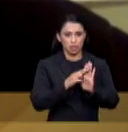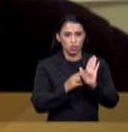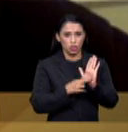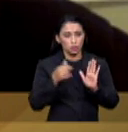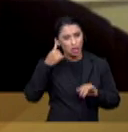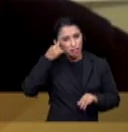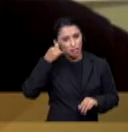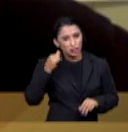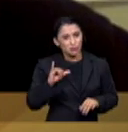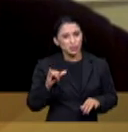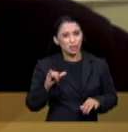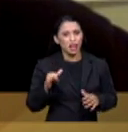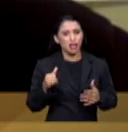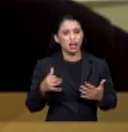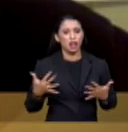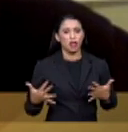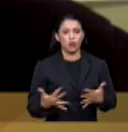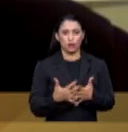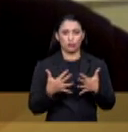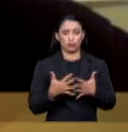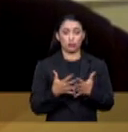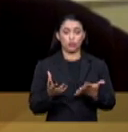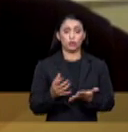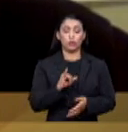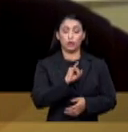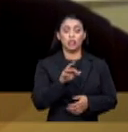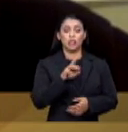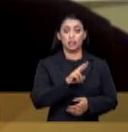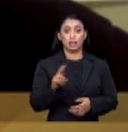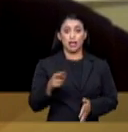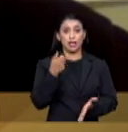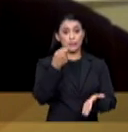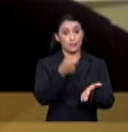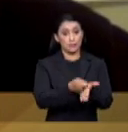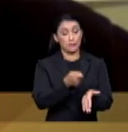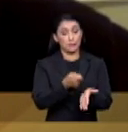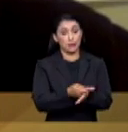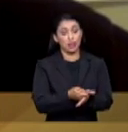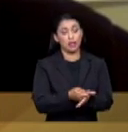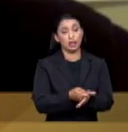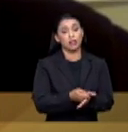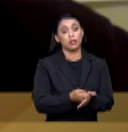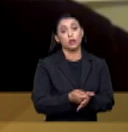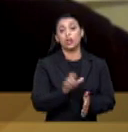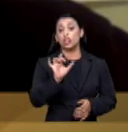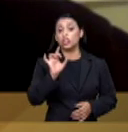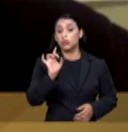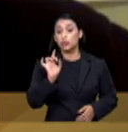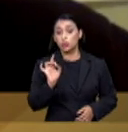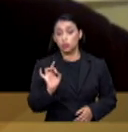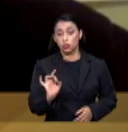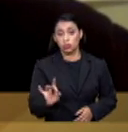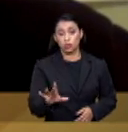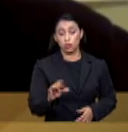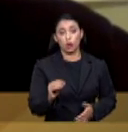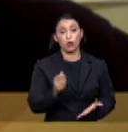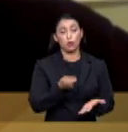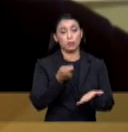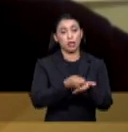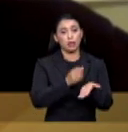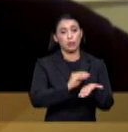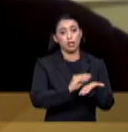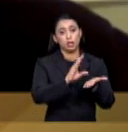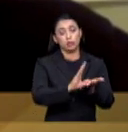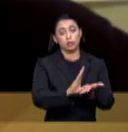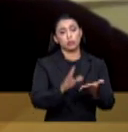evitar distorções à arrecadação do imposto de renda incidente, neste caso, sobre e tão somente, excelências, a remuneração do